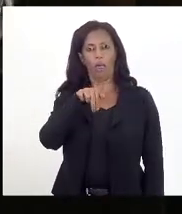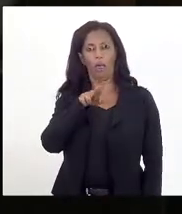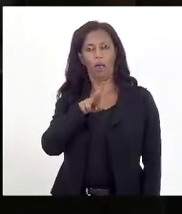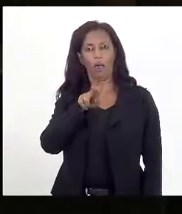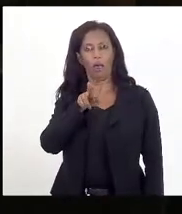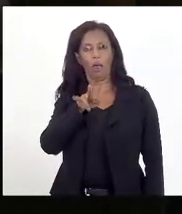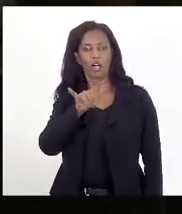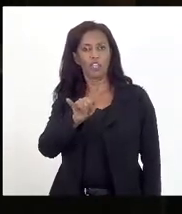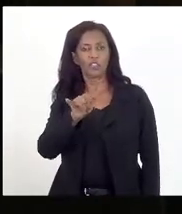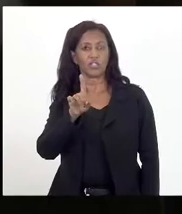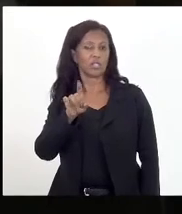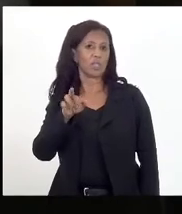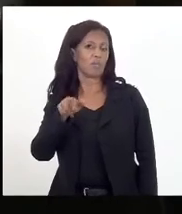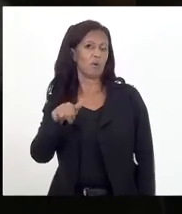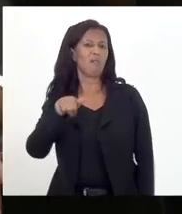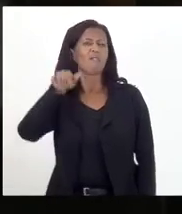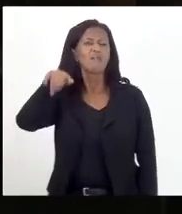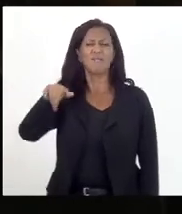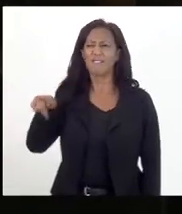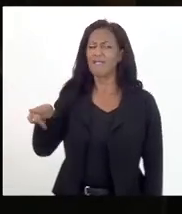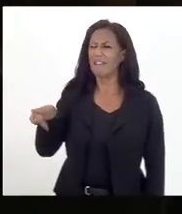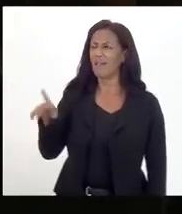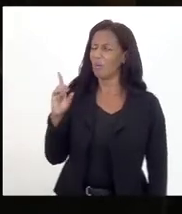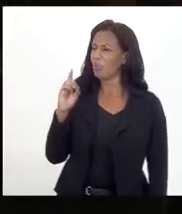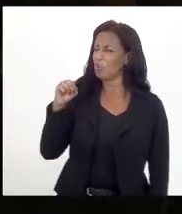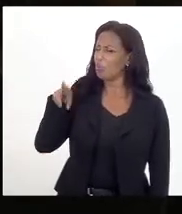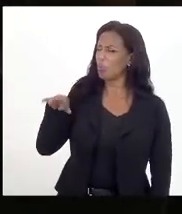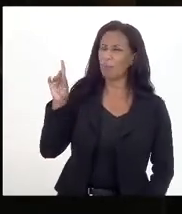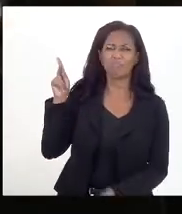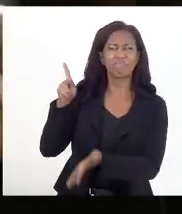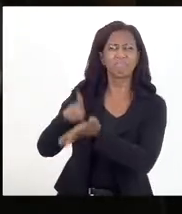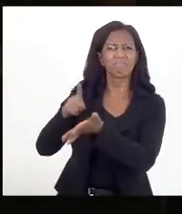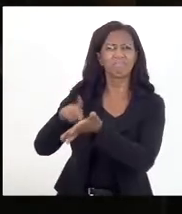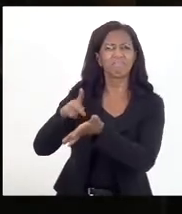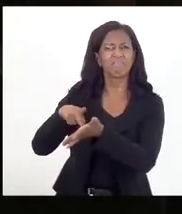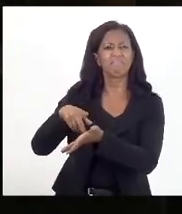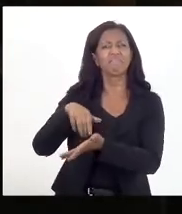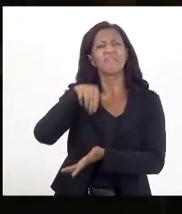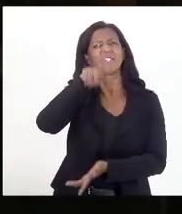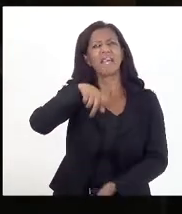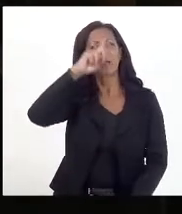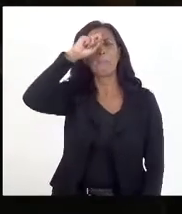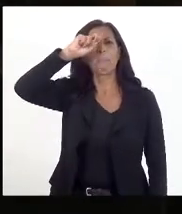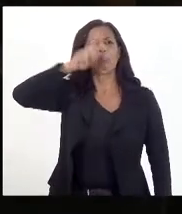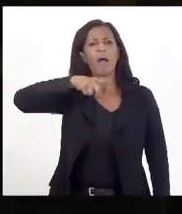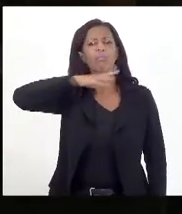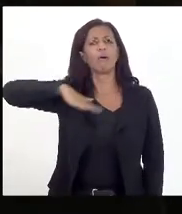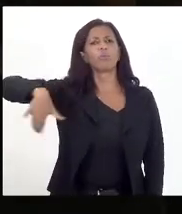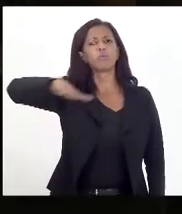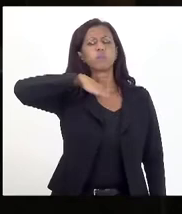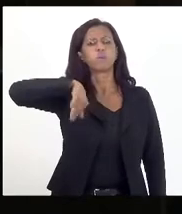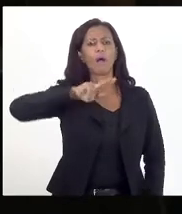e quem é o senhor da Verdade nesse país quem é o dono da verdade